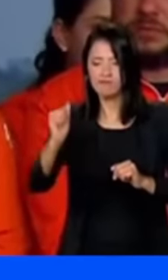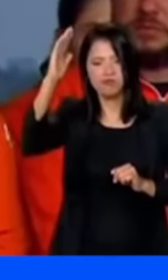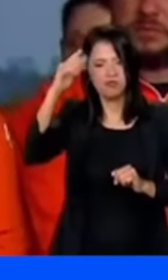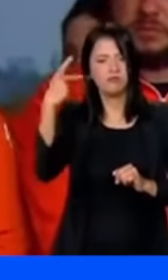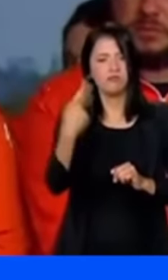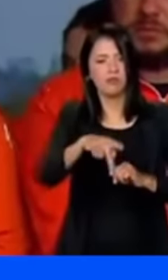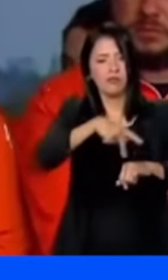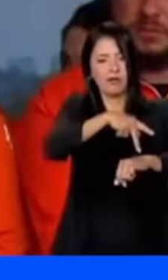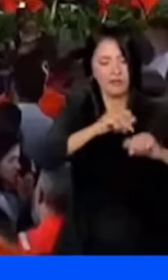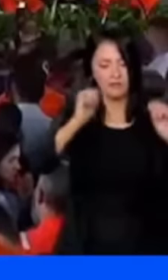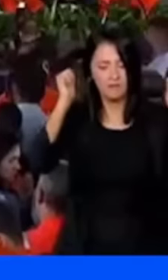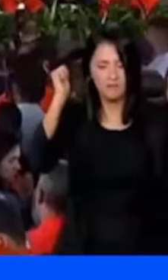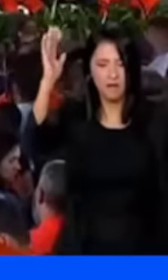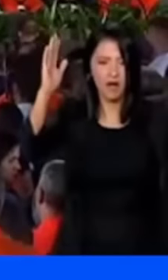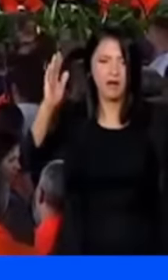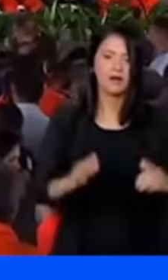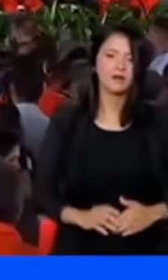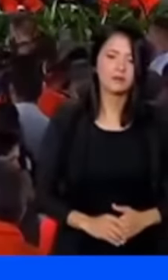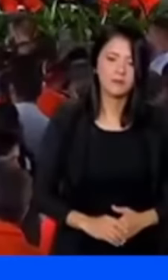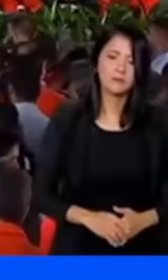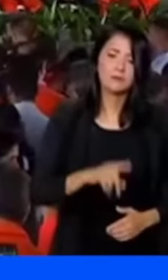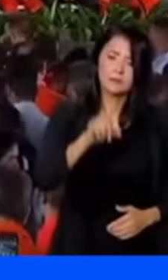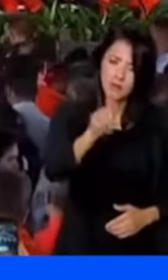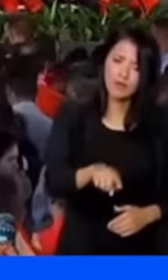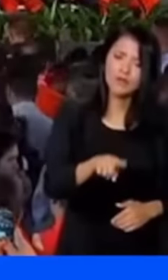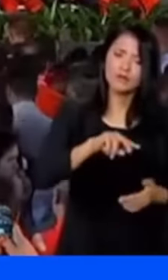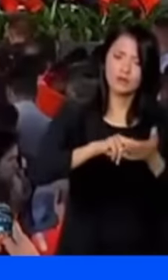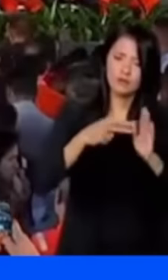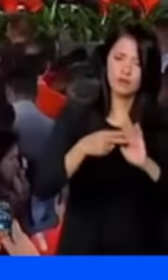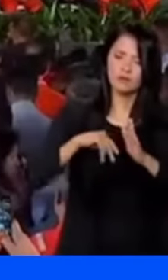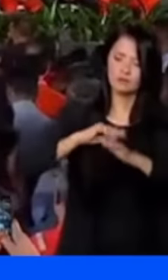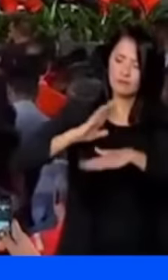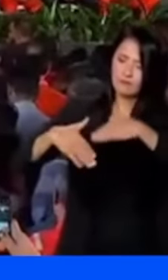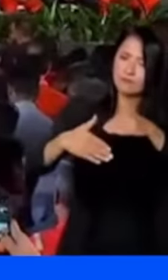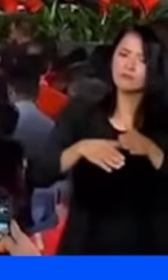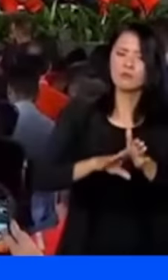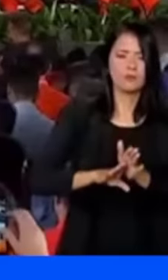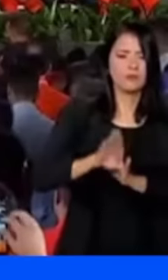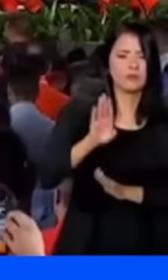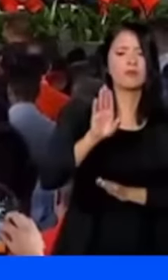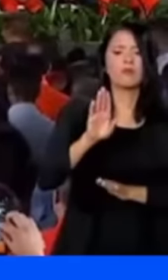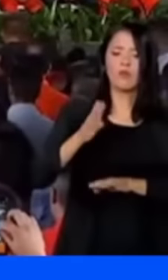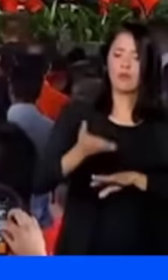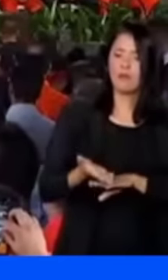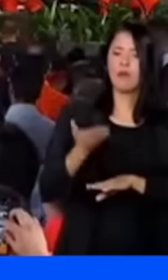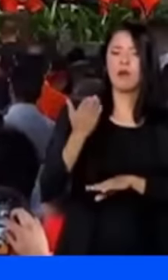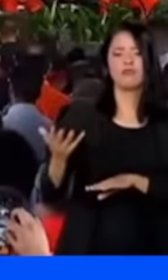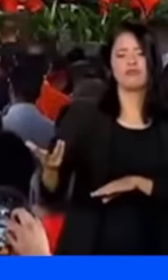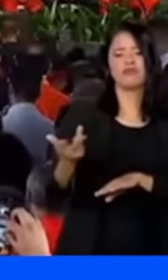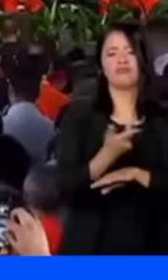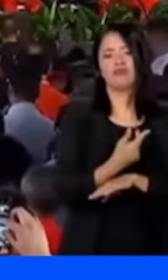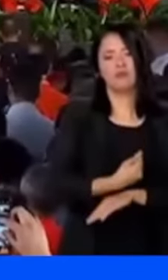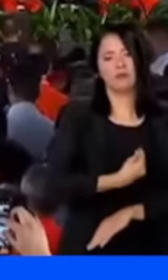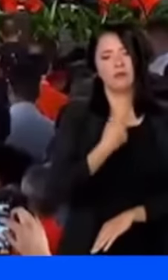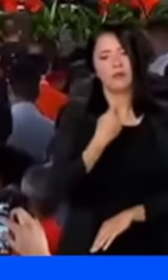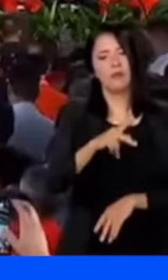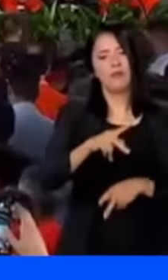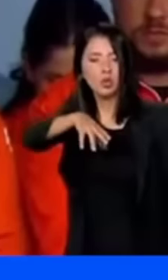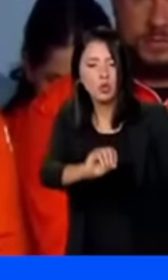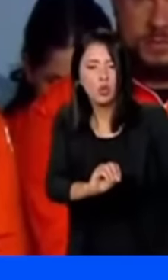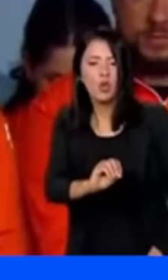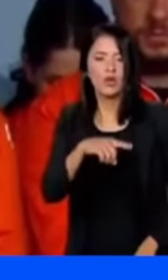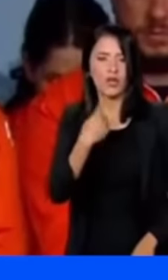soberania. Isso é desenvolvimento, crescimento e mais qualidade de vida para a nossa